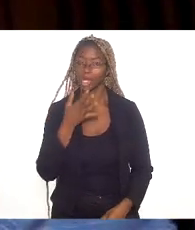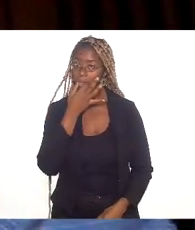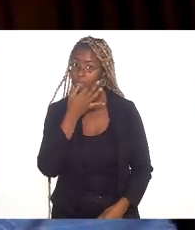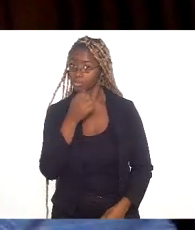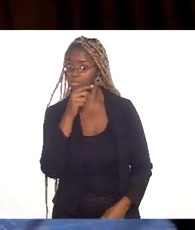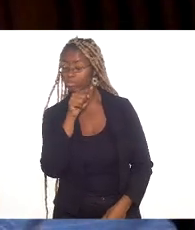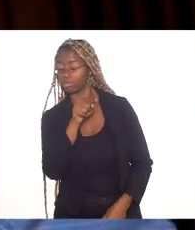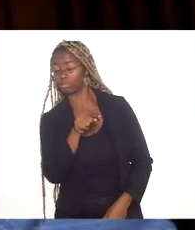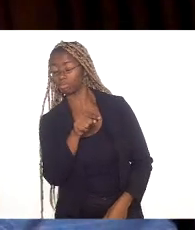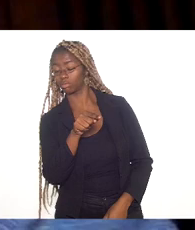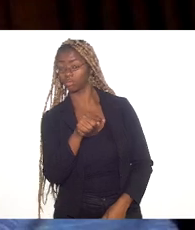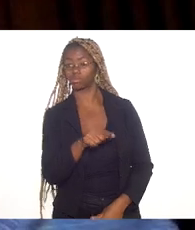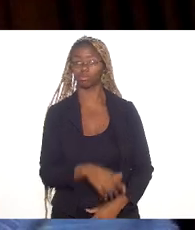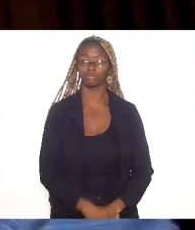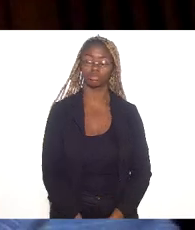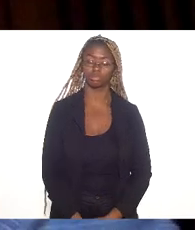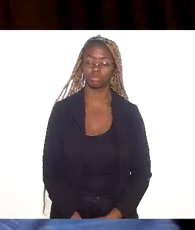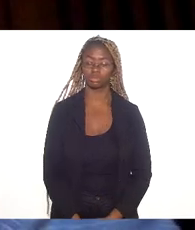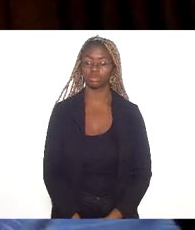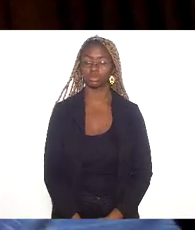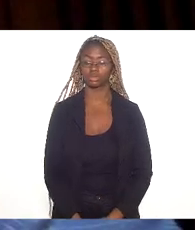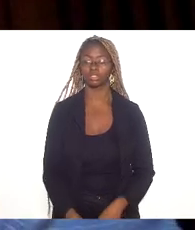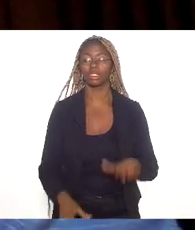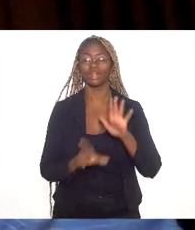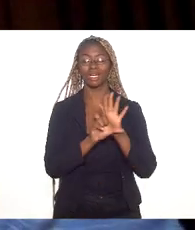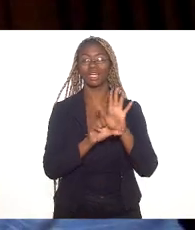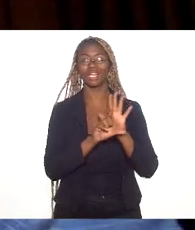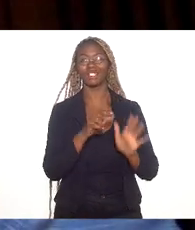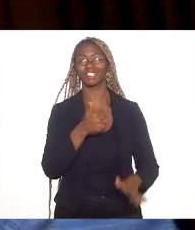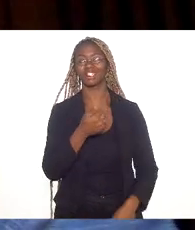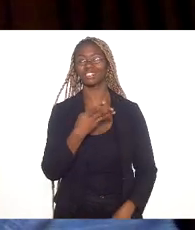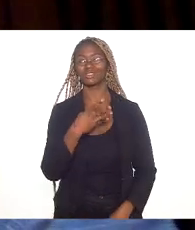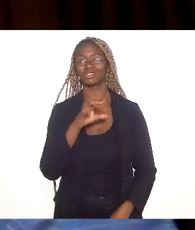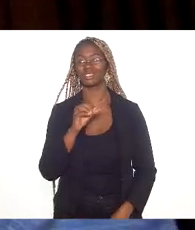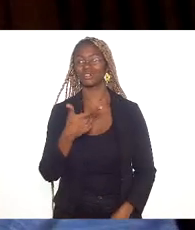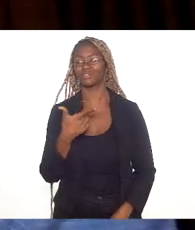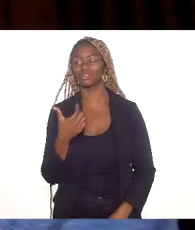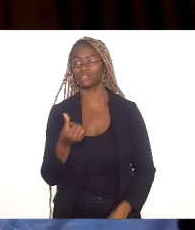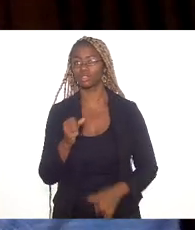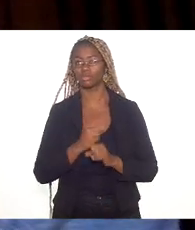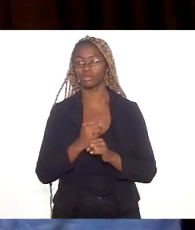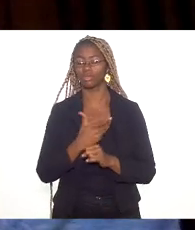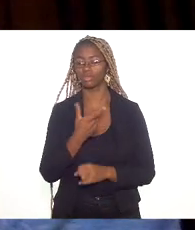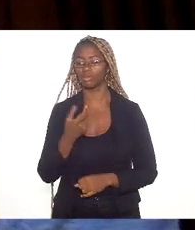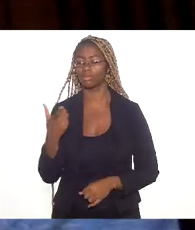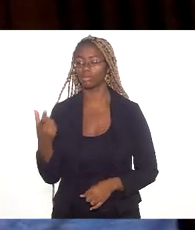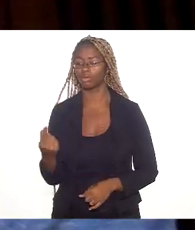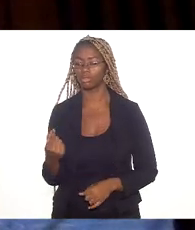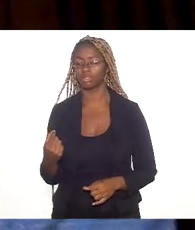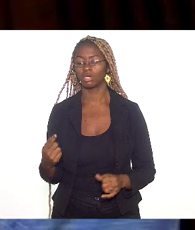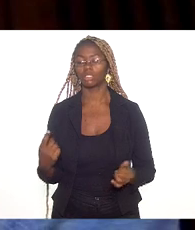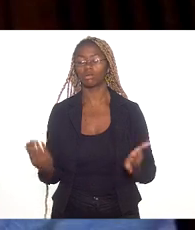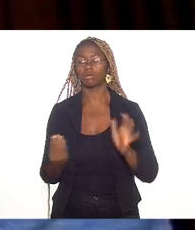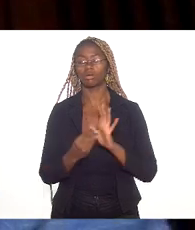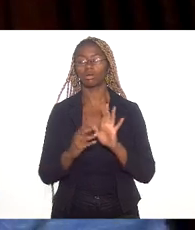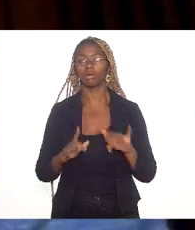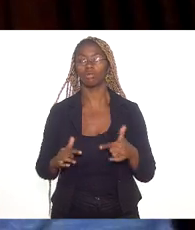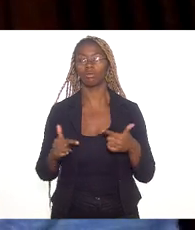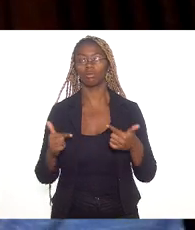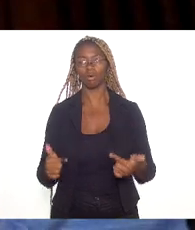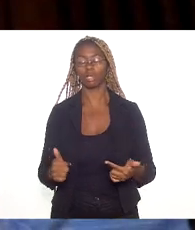sugerir que a Lei 14.026 de 2020, que instituiu um novo marco regulatório de